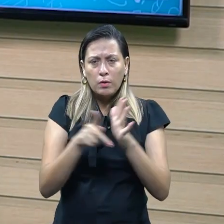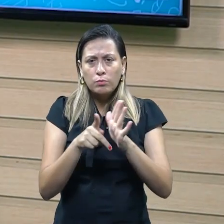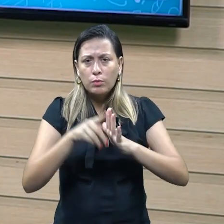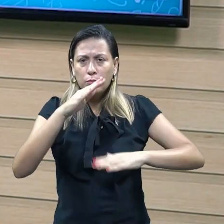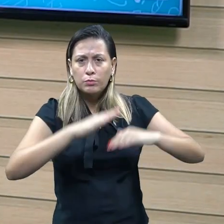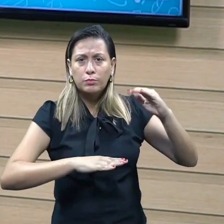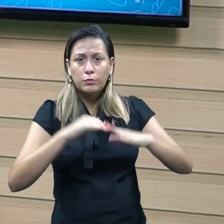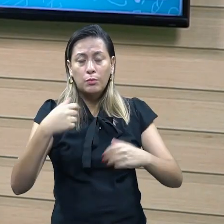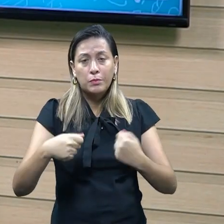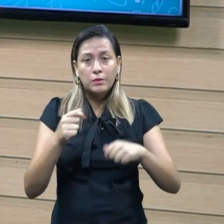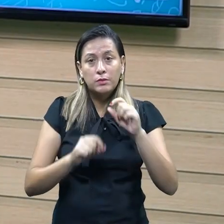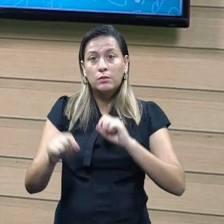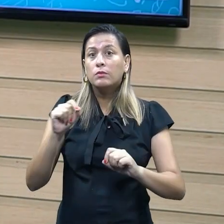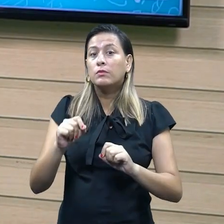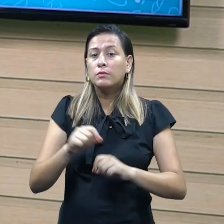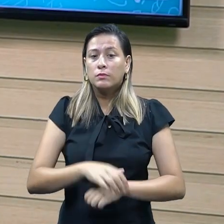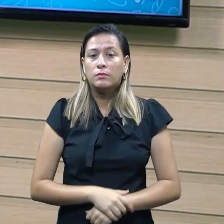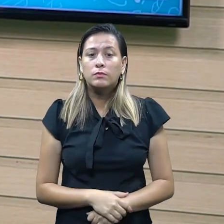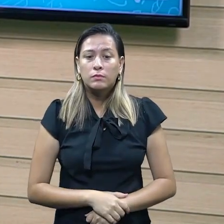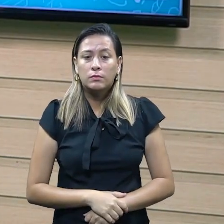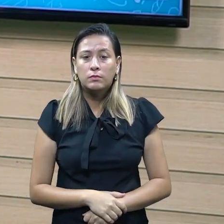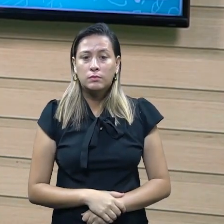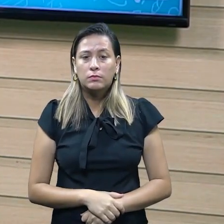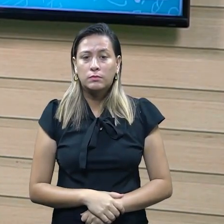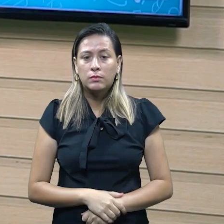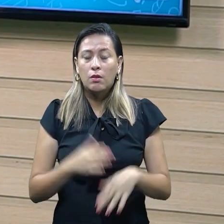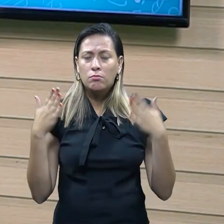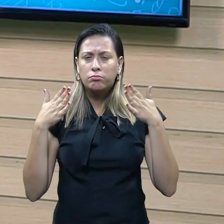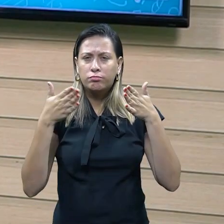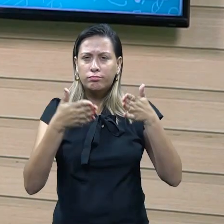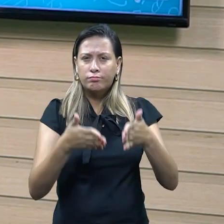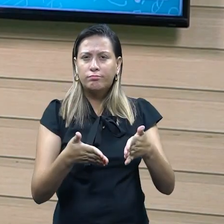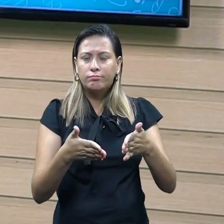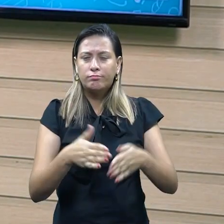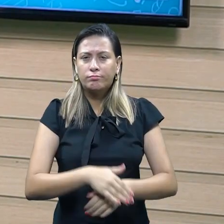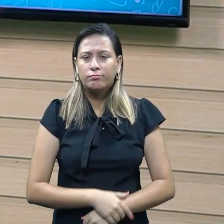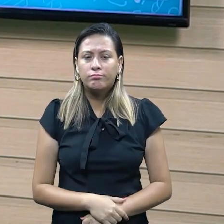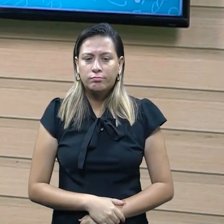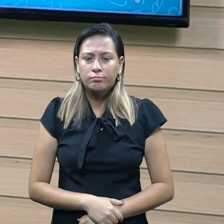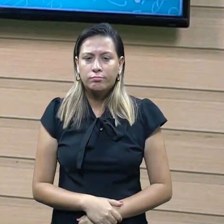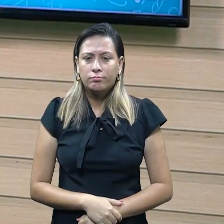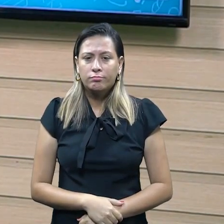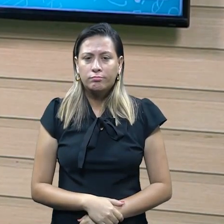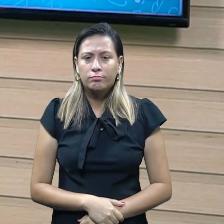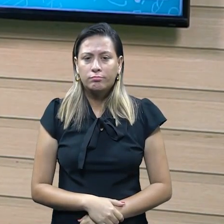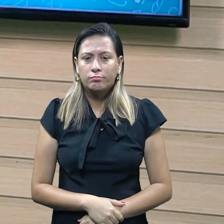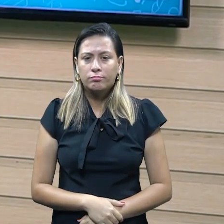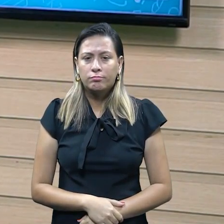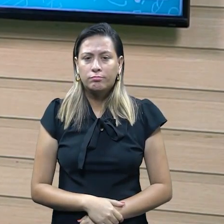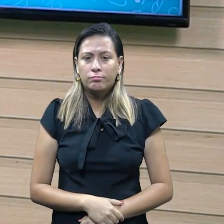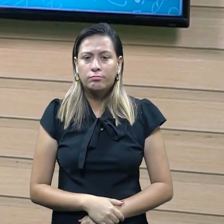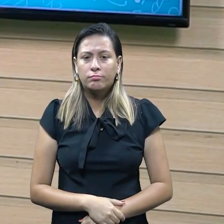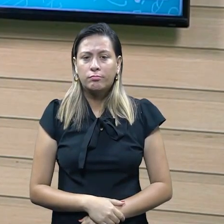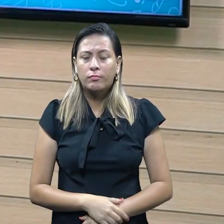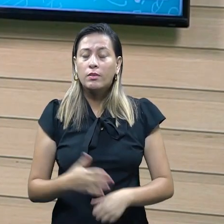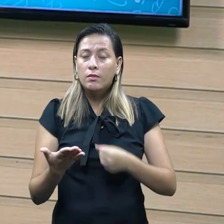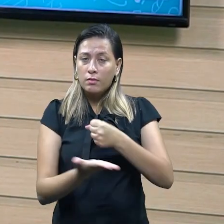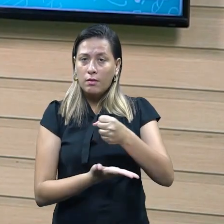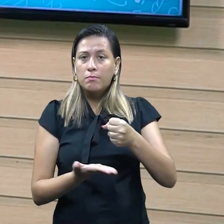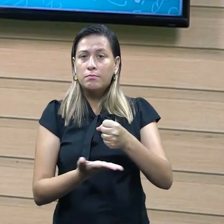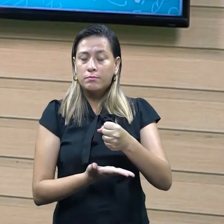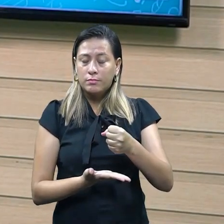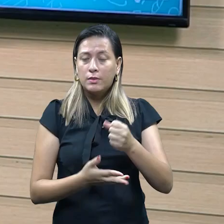tem que ser regulamentado, ele tem que estar direcionado para estar amparado dentro das